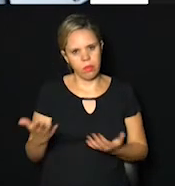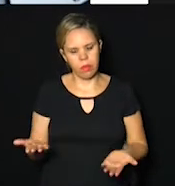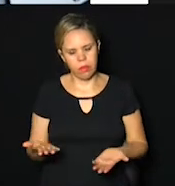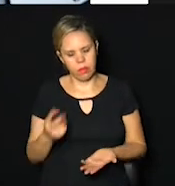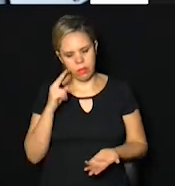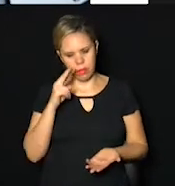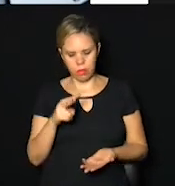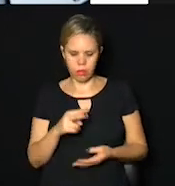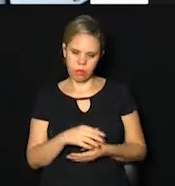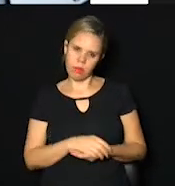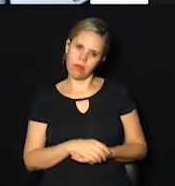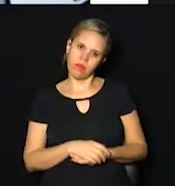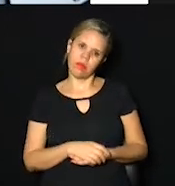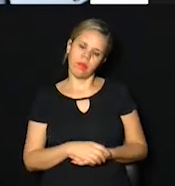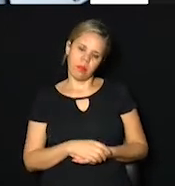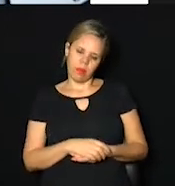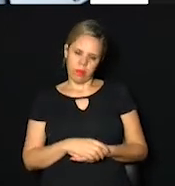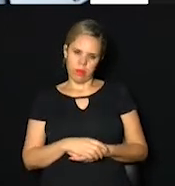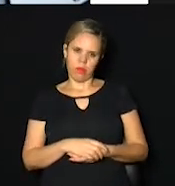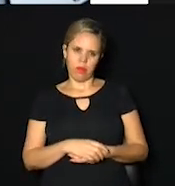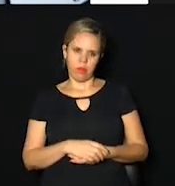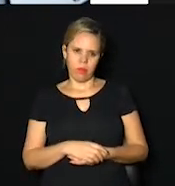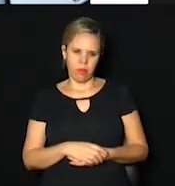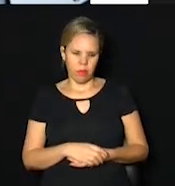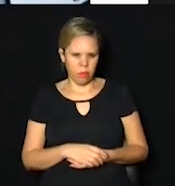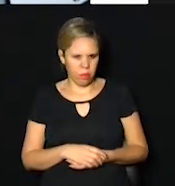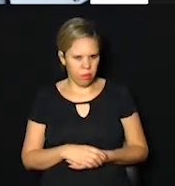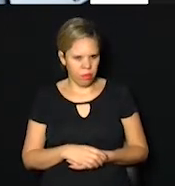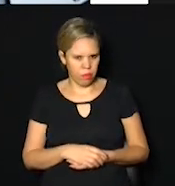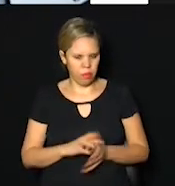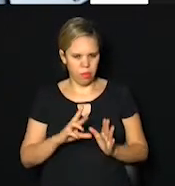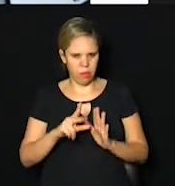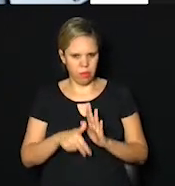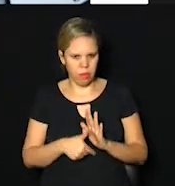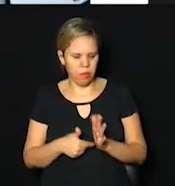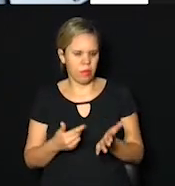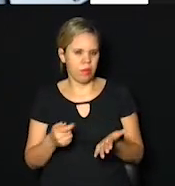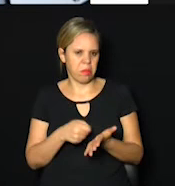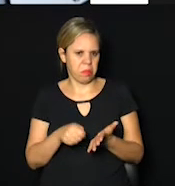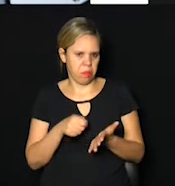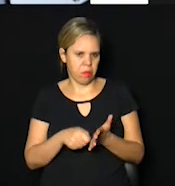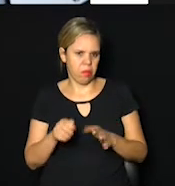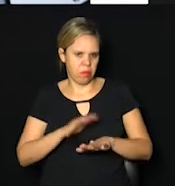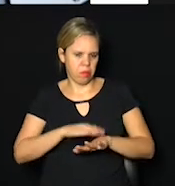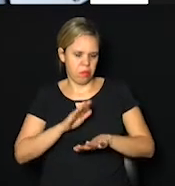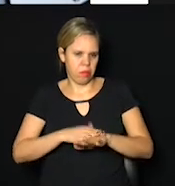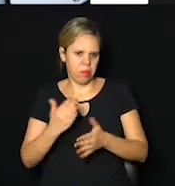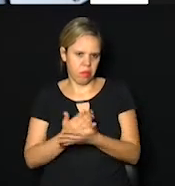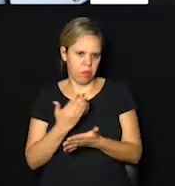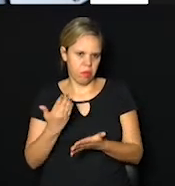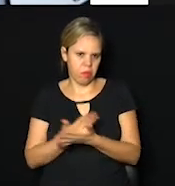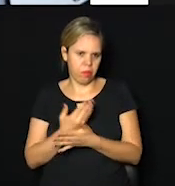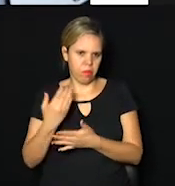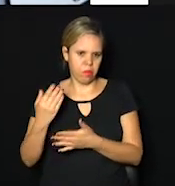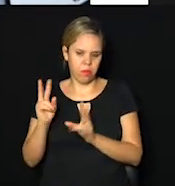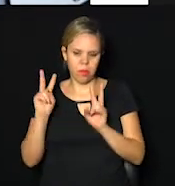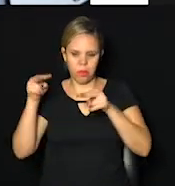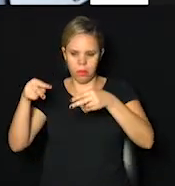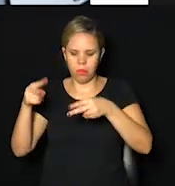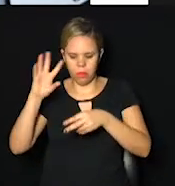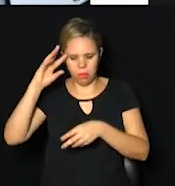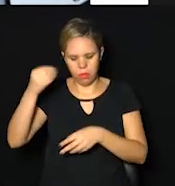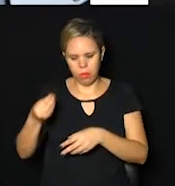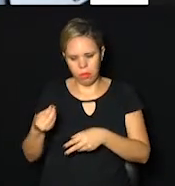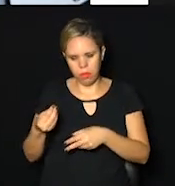olha para o Fauro, para vários outros autores que olharam para o Brasil, que entenderam o